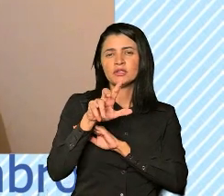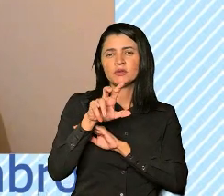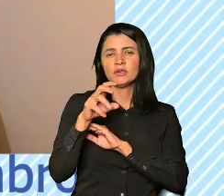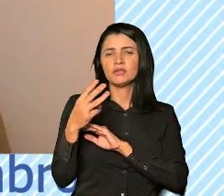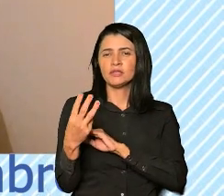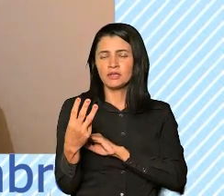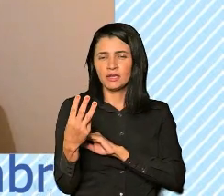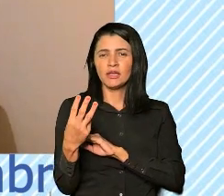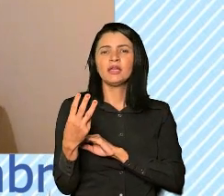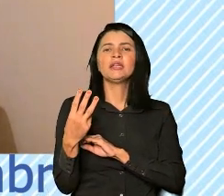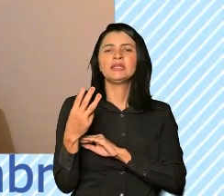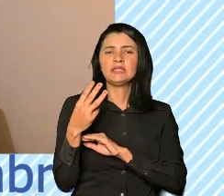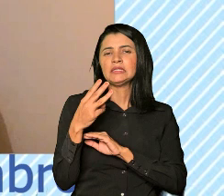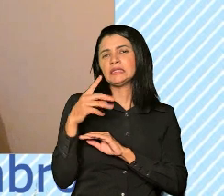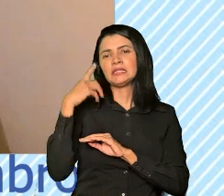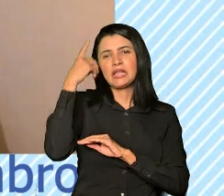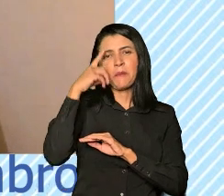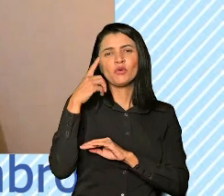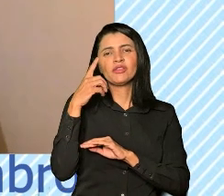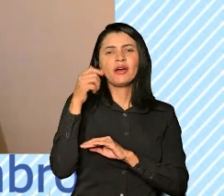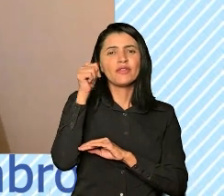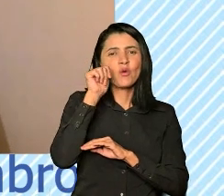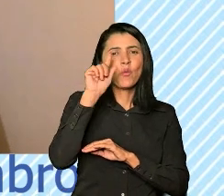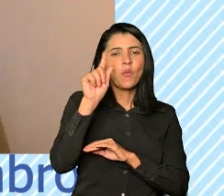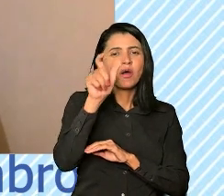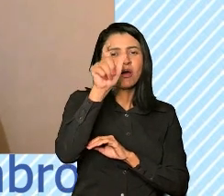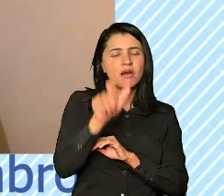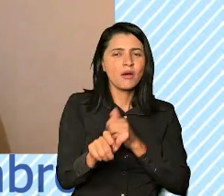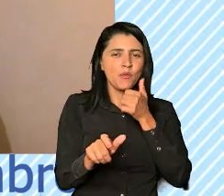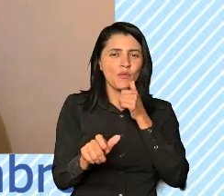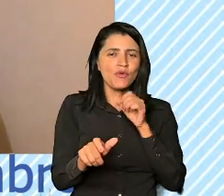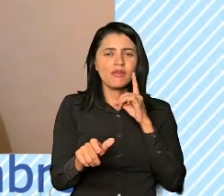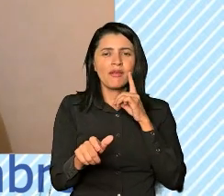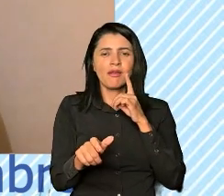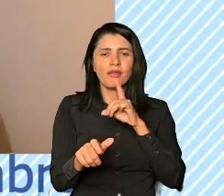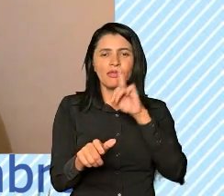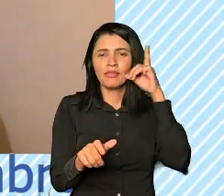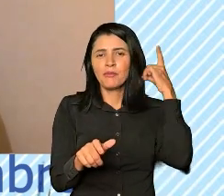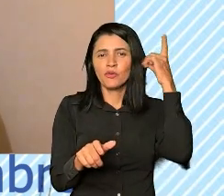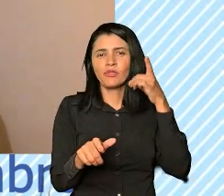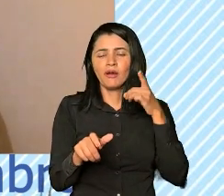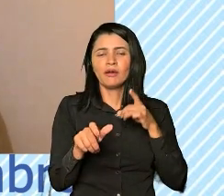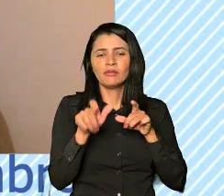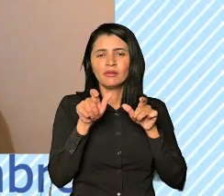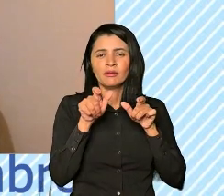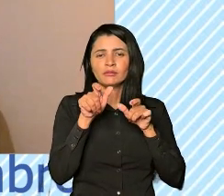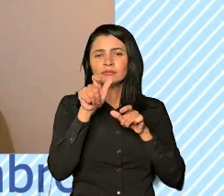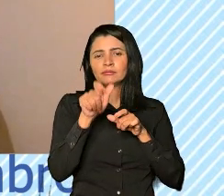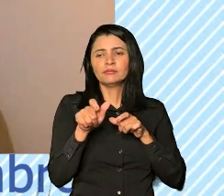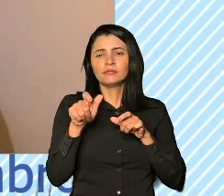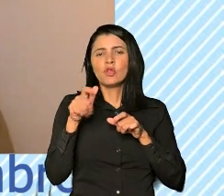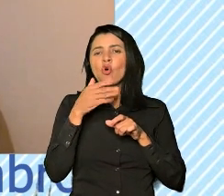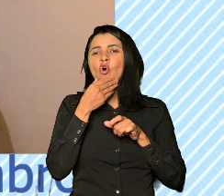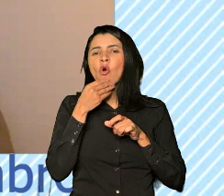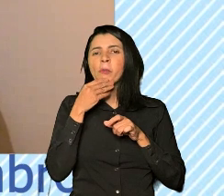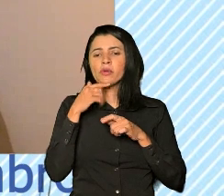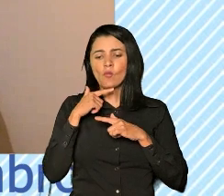253 deputados, daquela deputada no meio daqueles homens de gravata e roupas escuras.